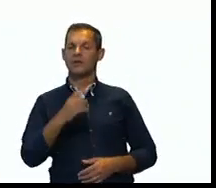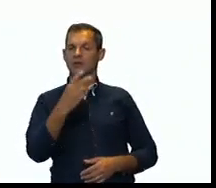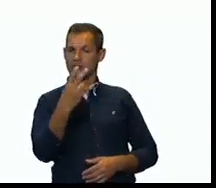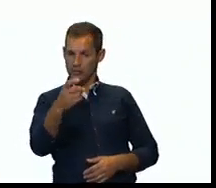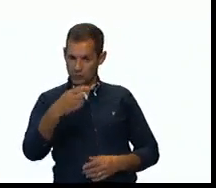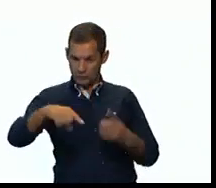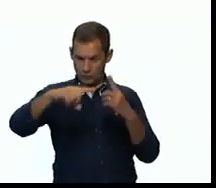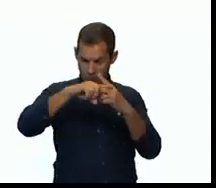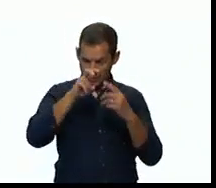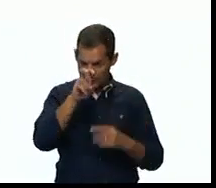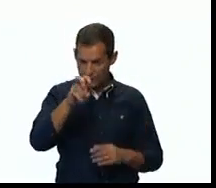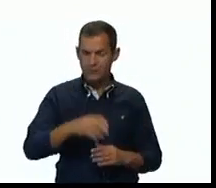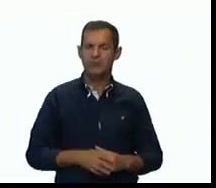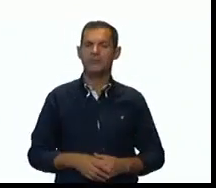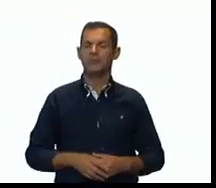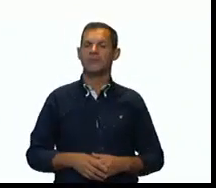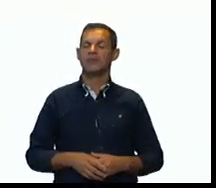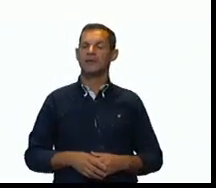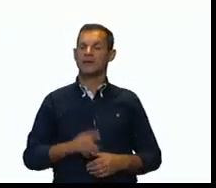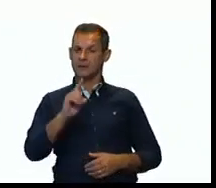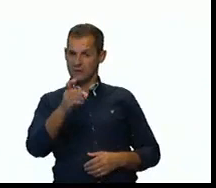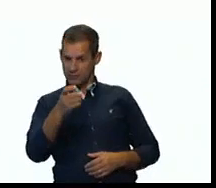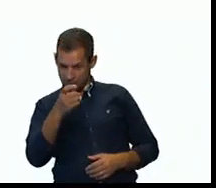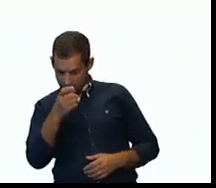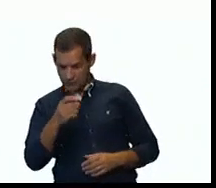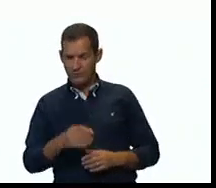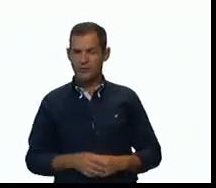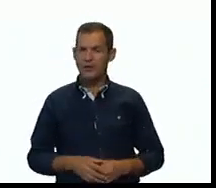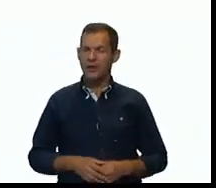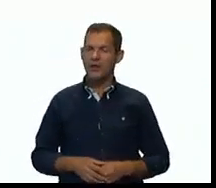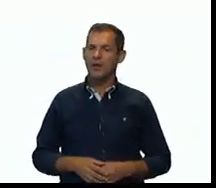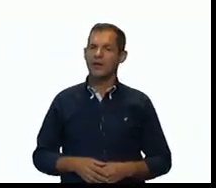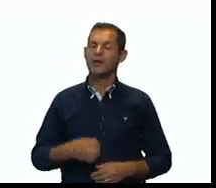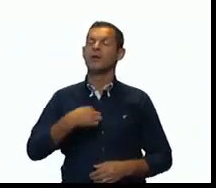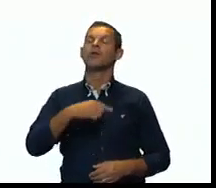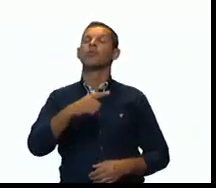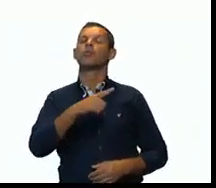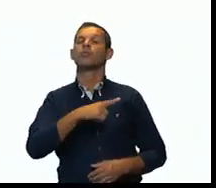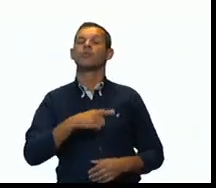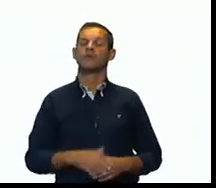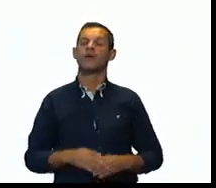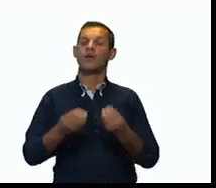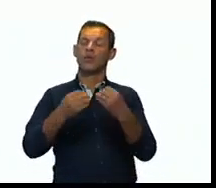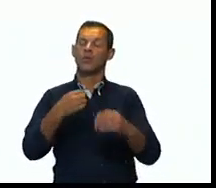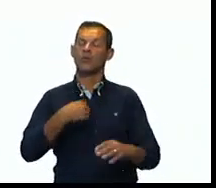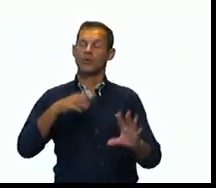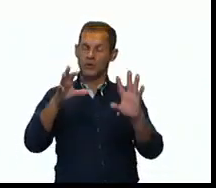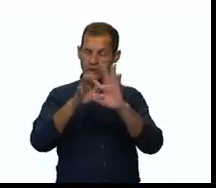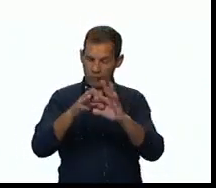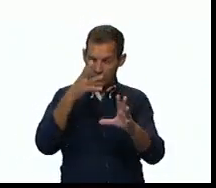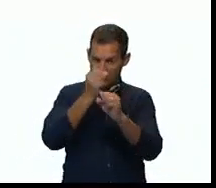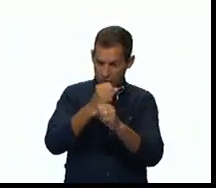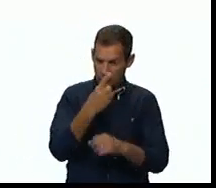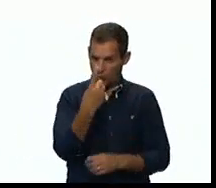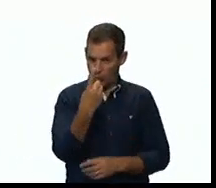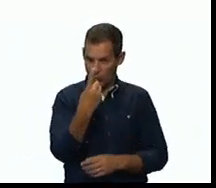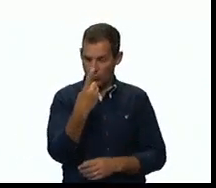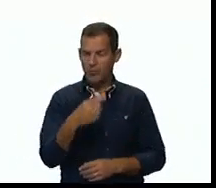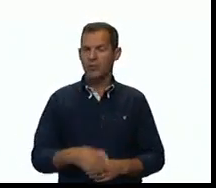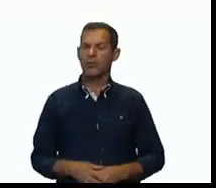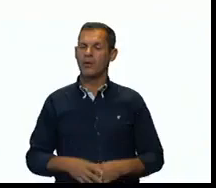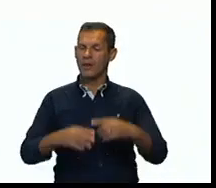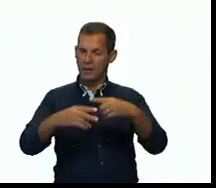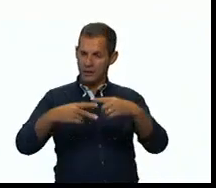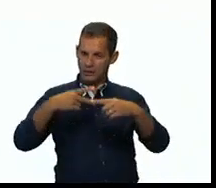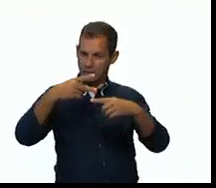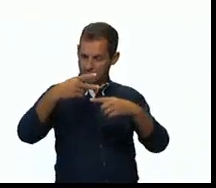2x mais 5 dx em relação a dx. Então, eu tenho aqui, como que eu vou integrar? Eu vou somar 1 no